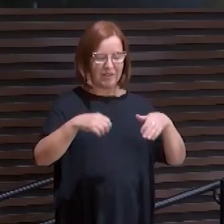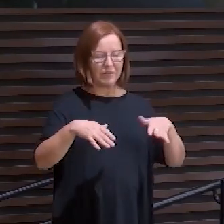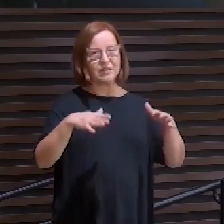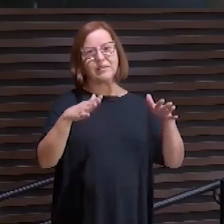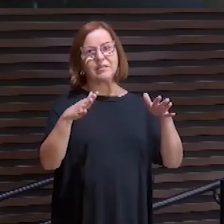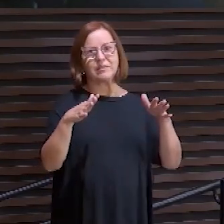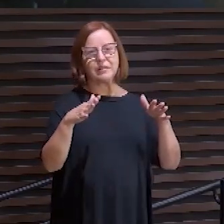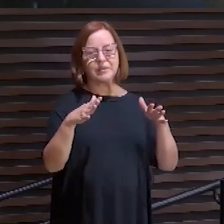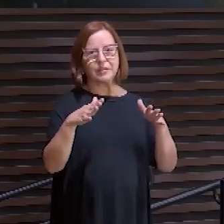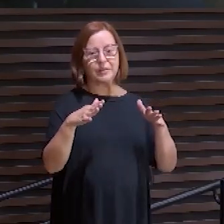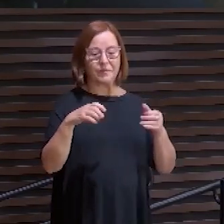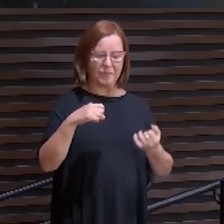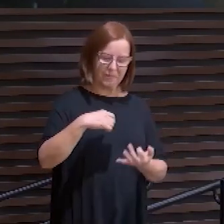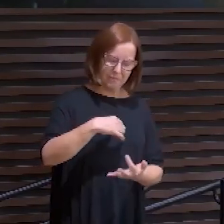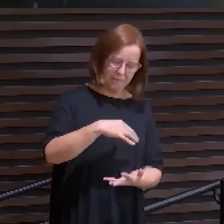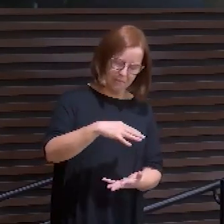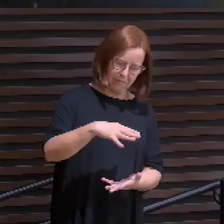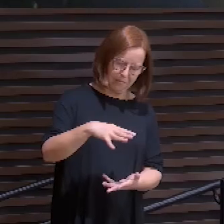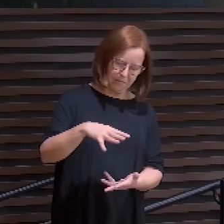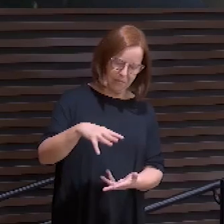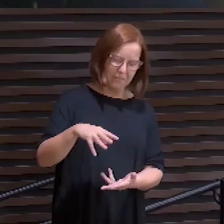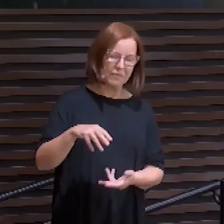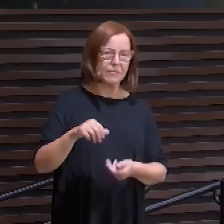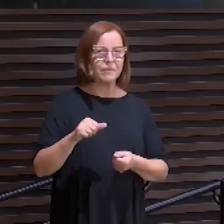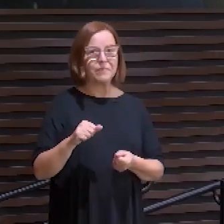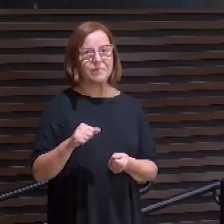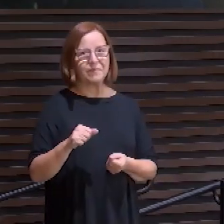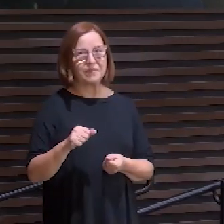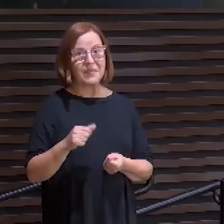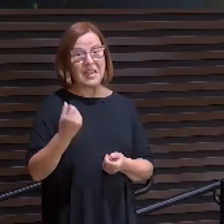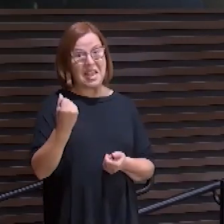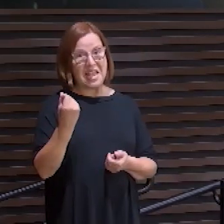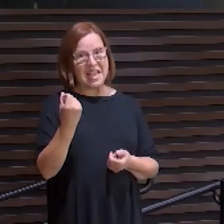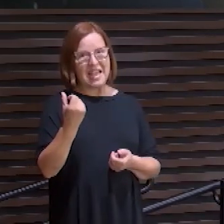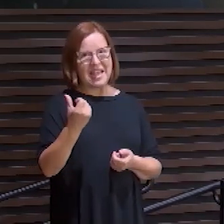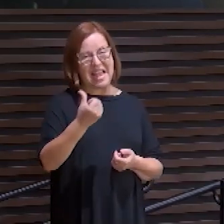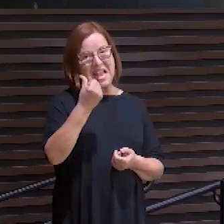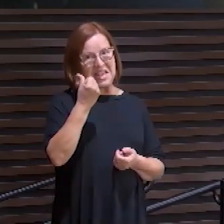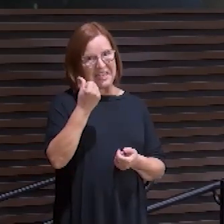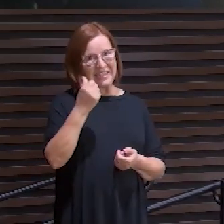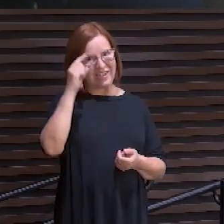o mundo, nos 6 dias da criação,